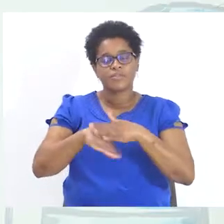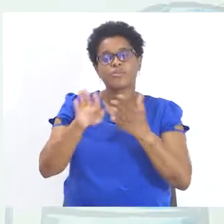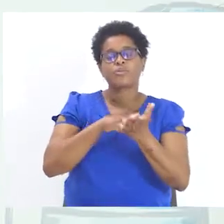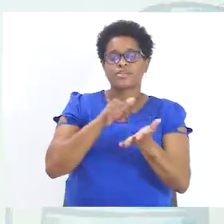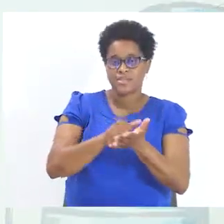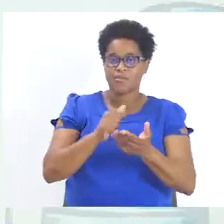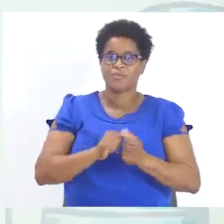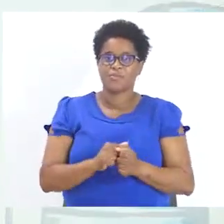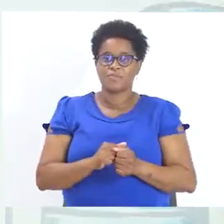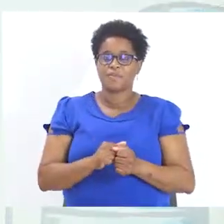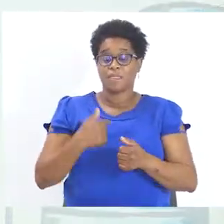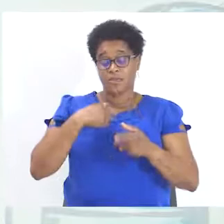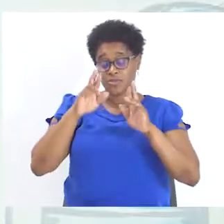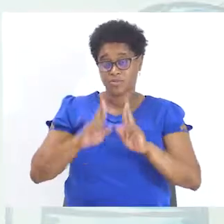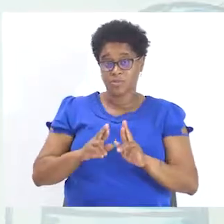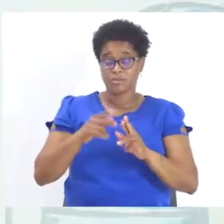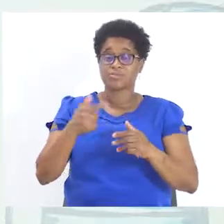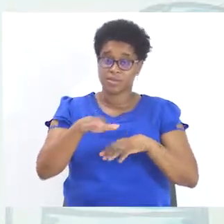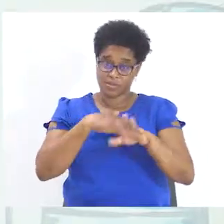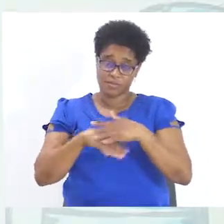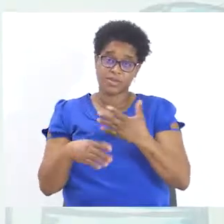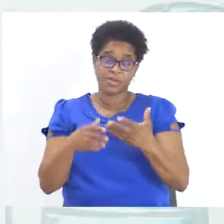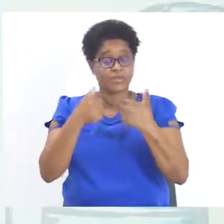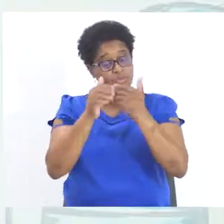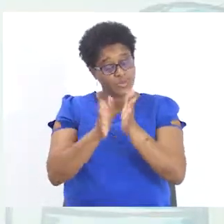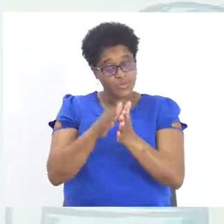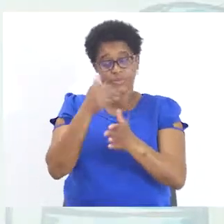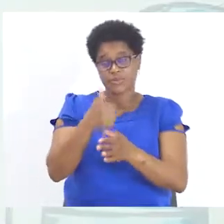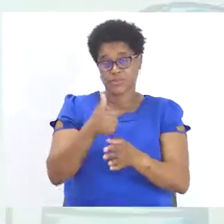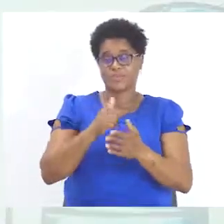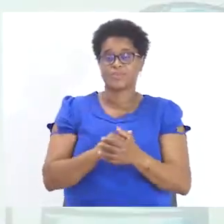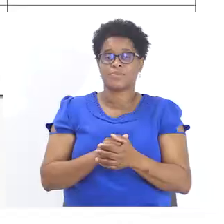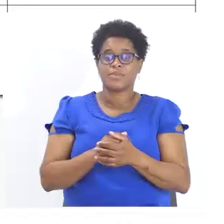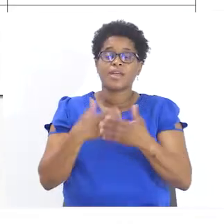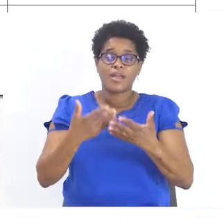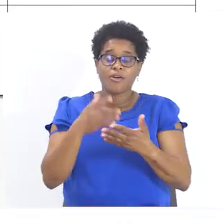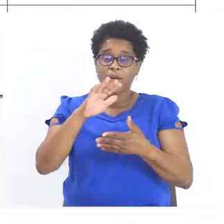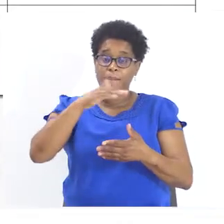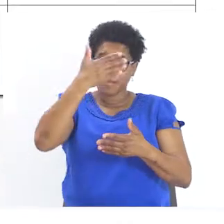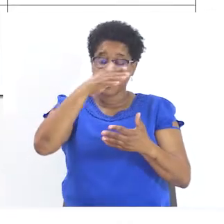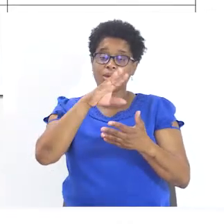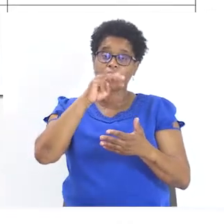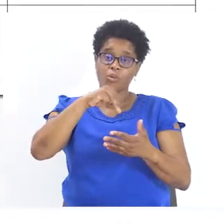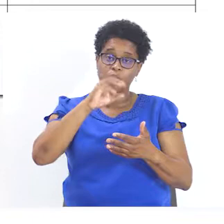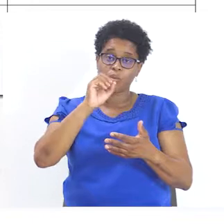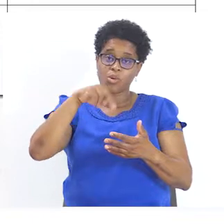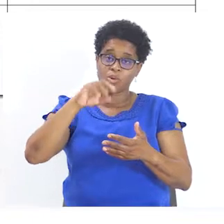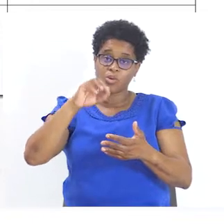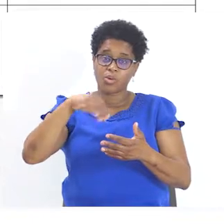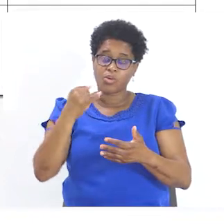Vamos para a correção. Espero que tenha acertado tudo. Vamos para o primeiro